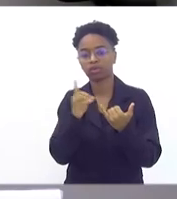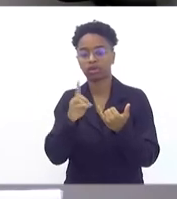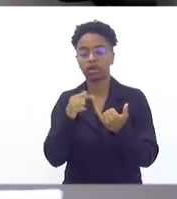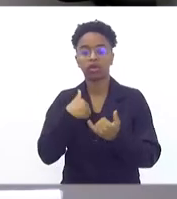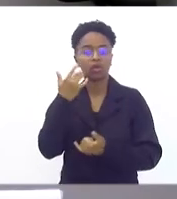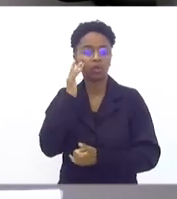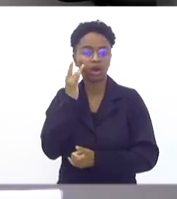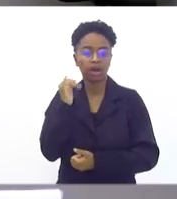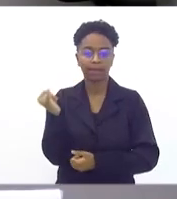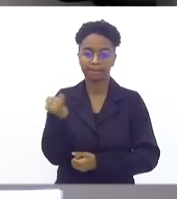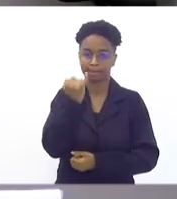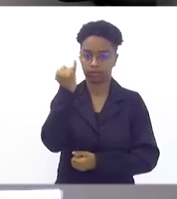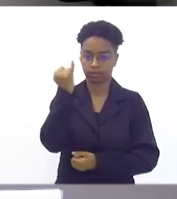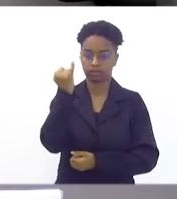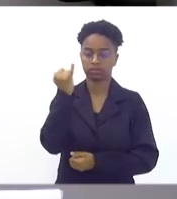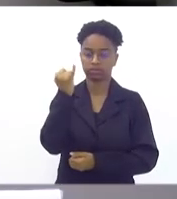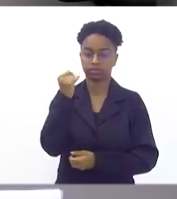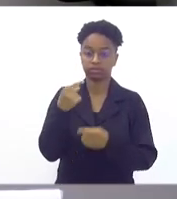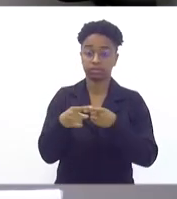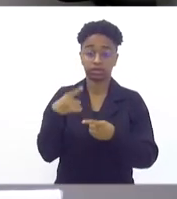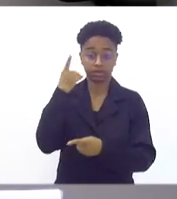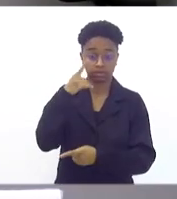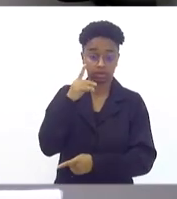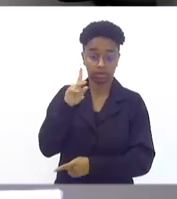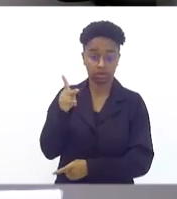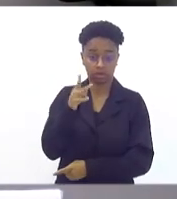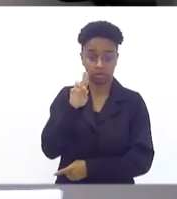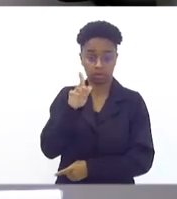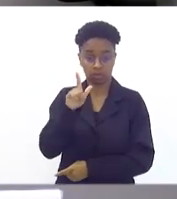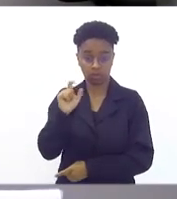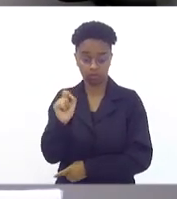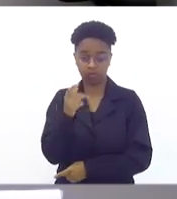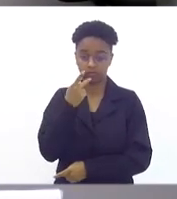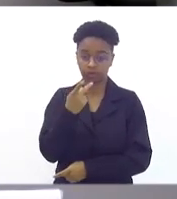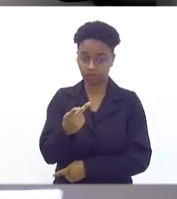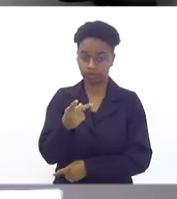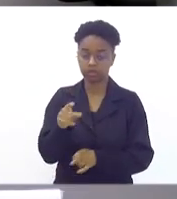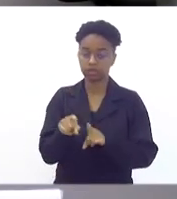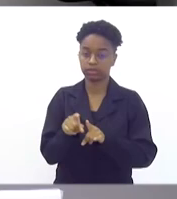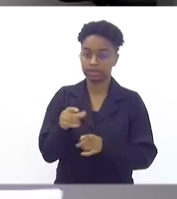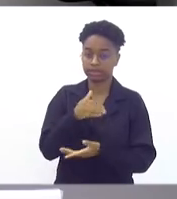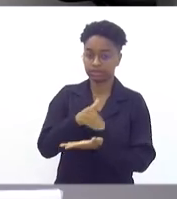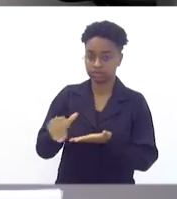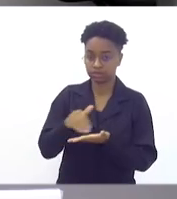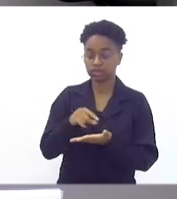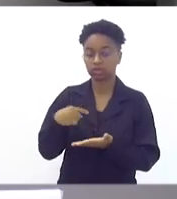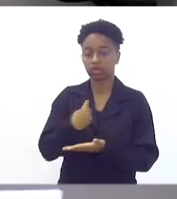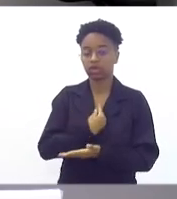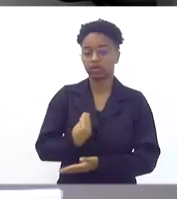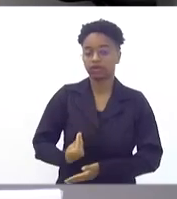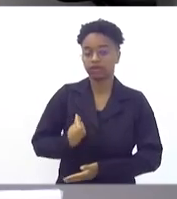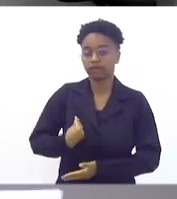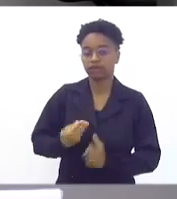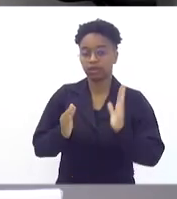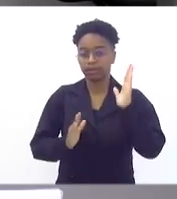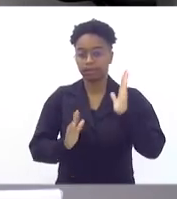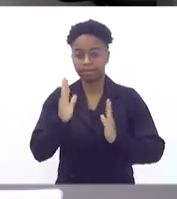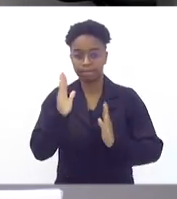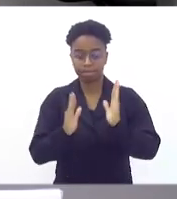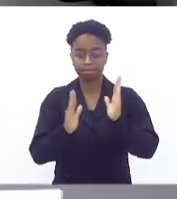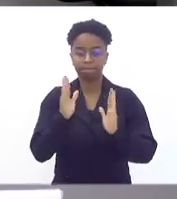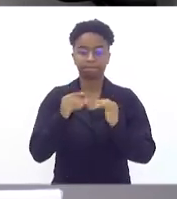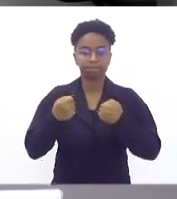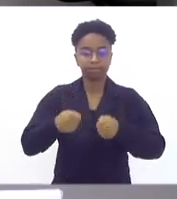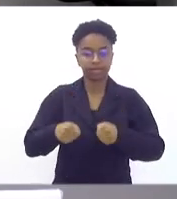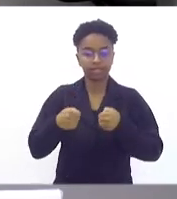é importante isso é como Deputado Hugo falou Secretário é a gente tá vivendo um período que é preciso